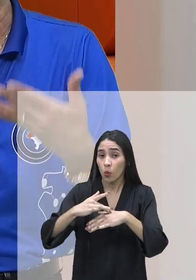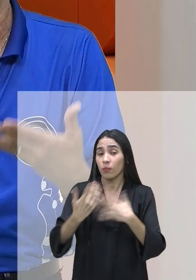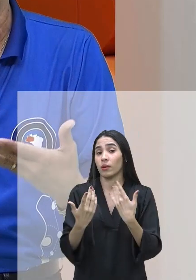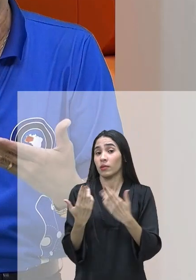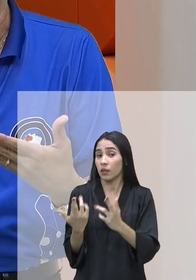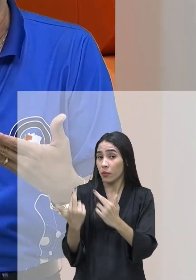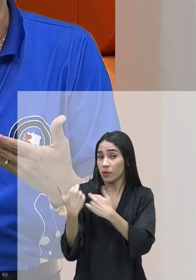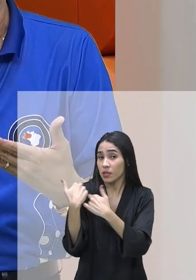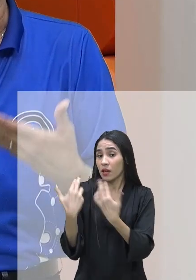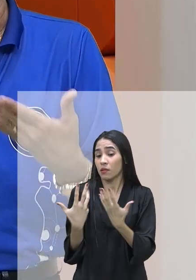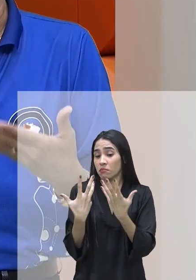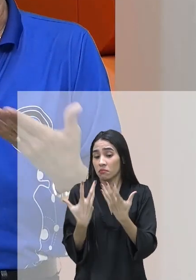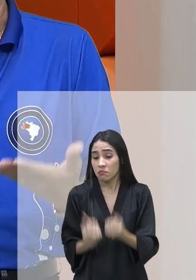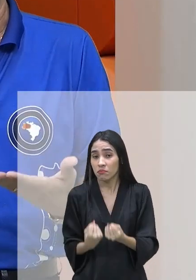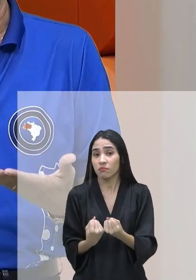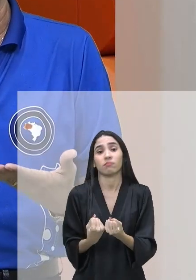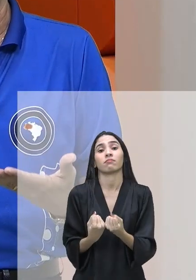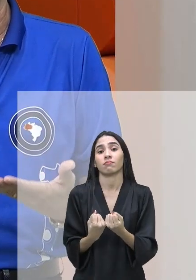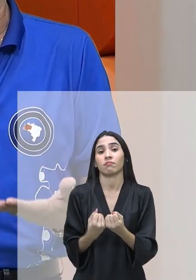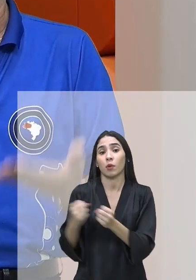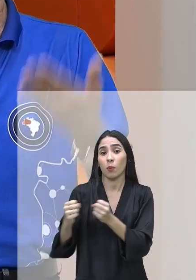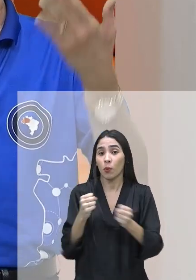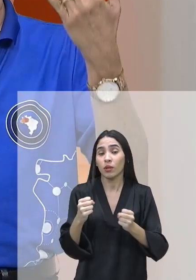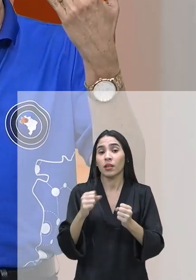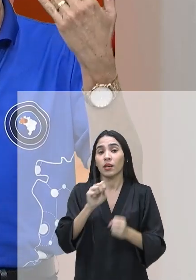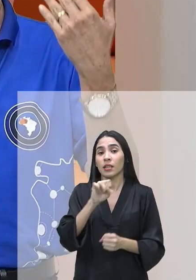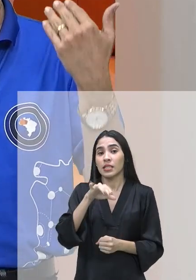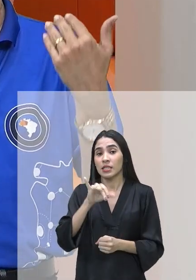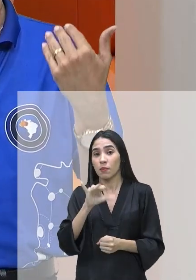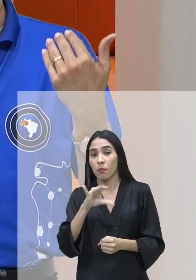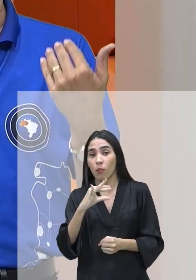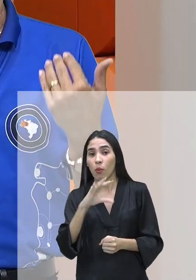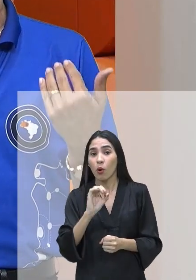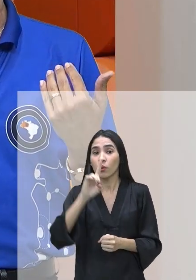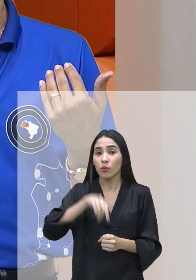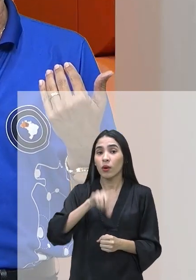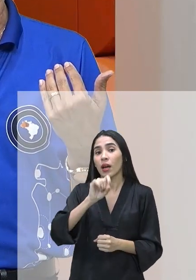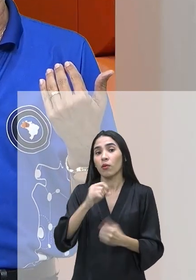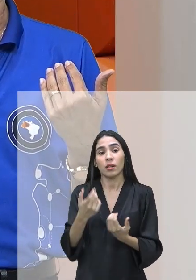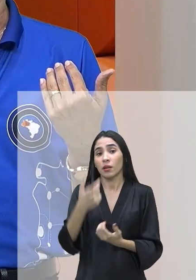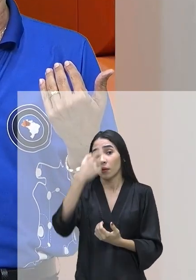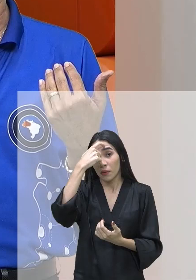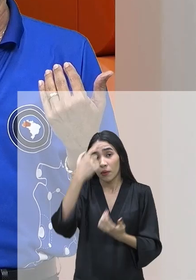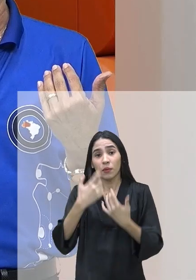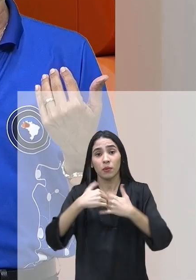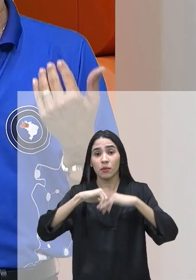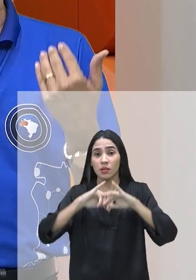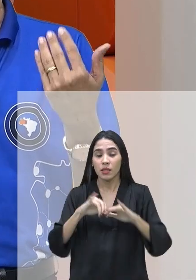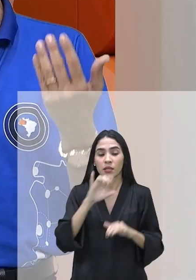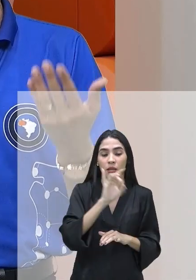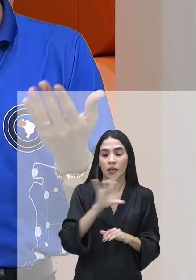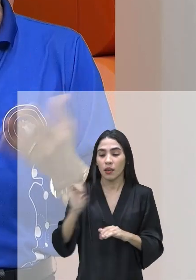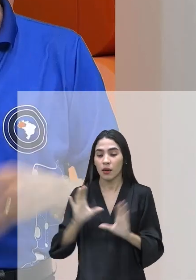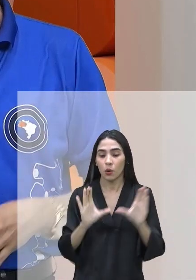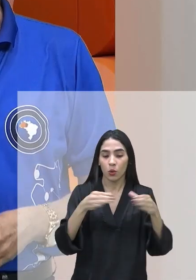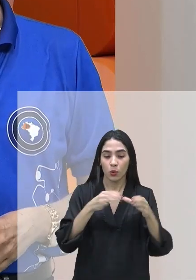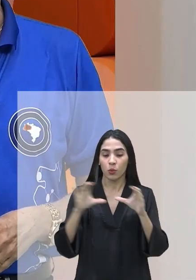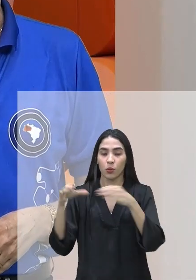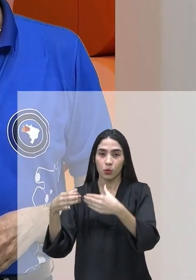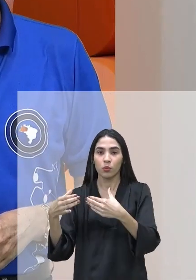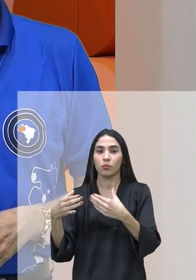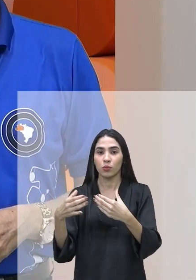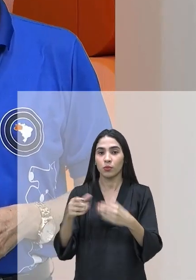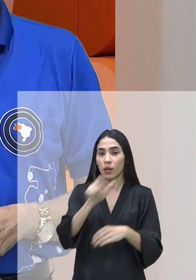dessa aceitação desse poder simbólico, é a própria consciência de classe a qual